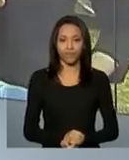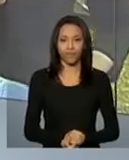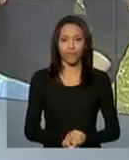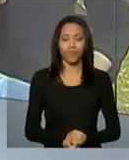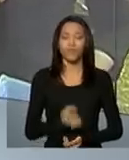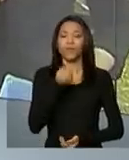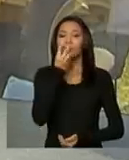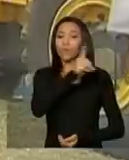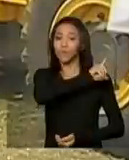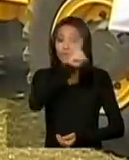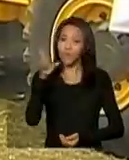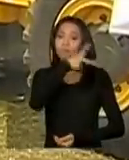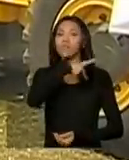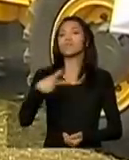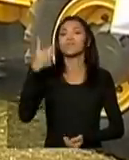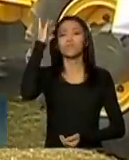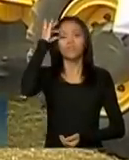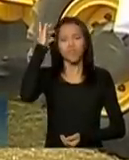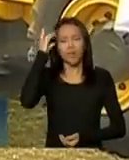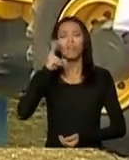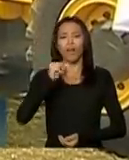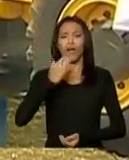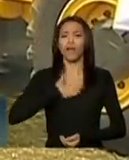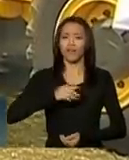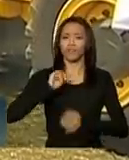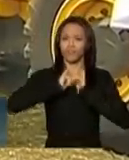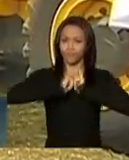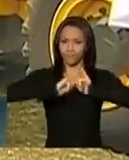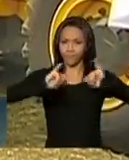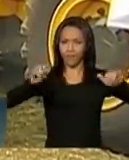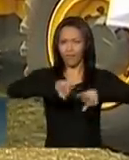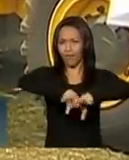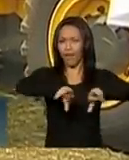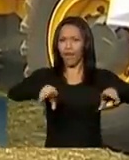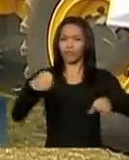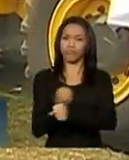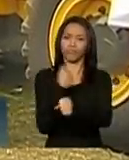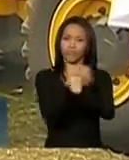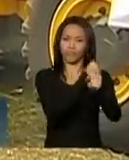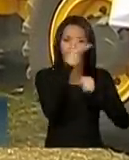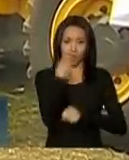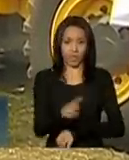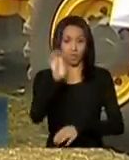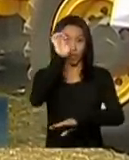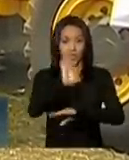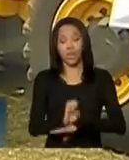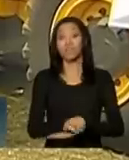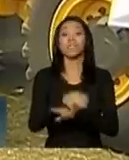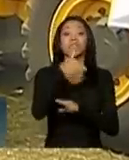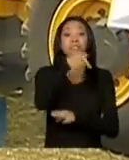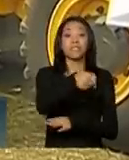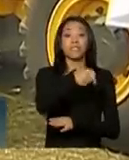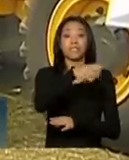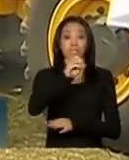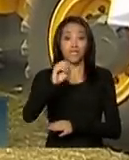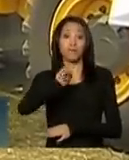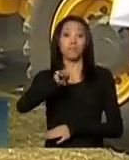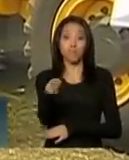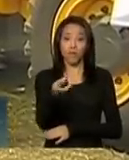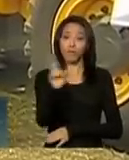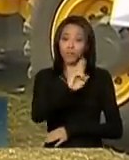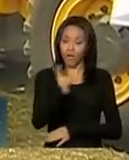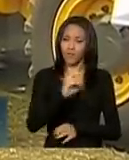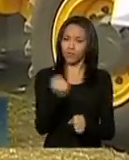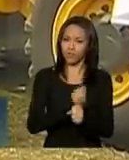Bom dia Malu a presidenta Dilma Roussef deve anunciar uma série de obras aqui no estado São aproximadamente 700 milhões deais em